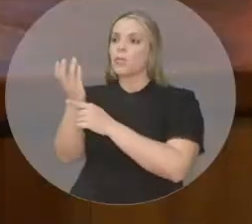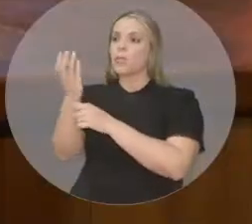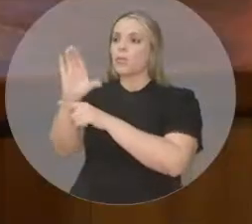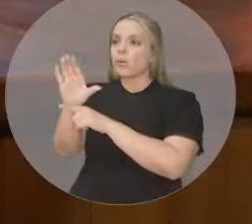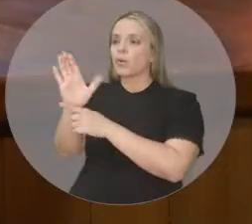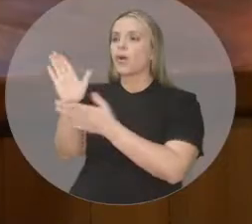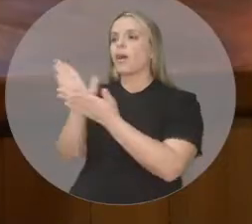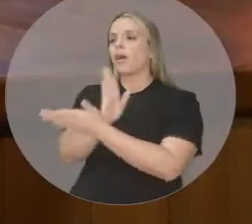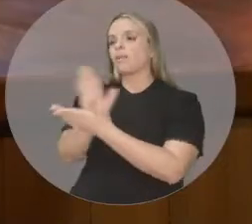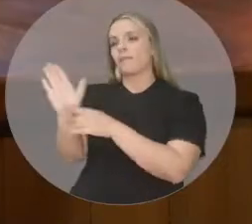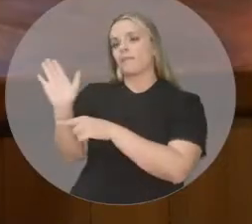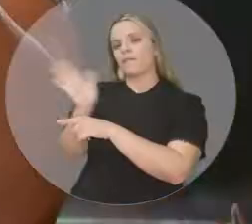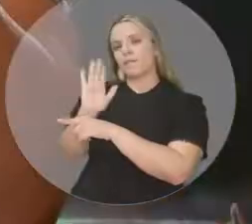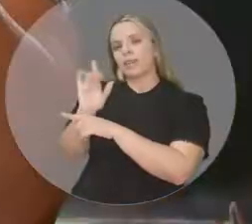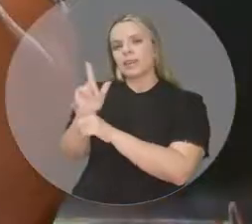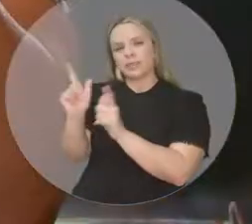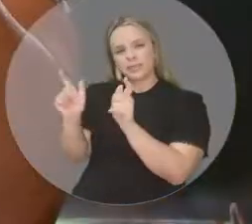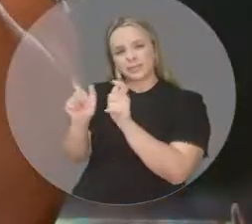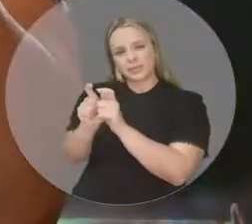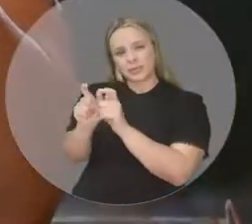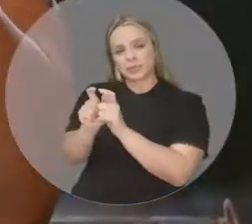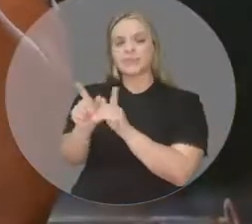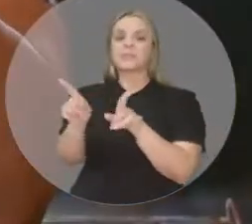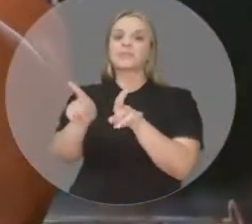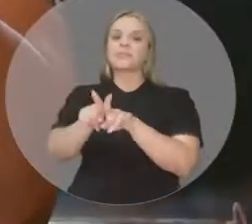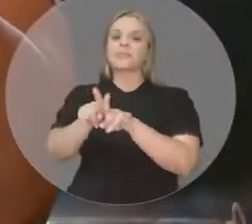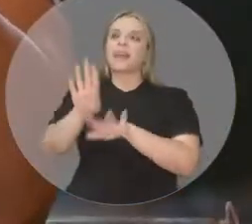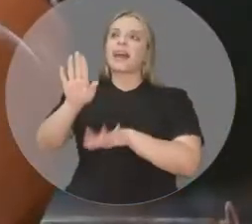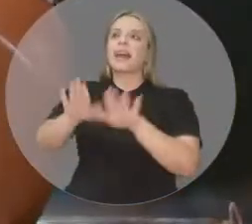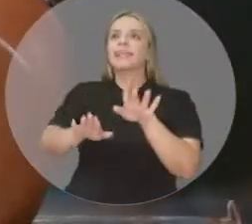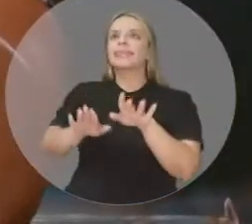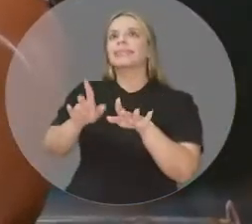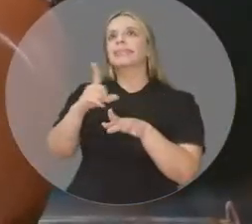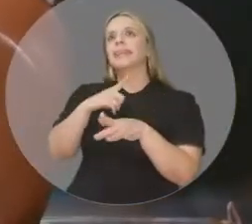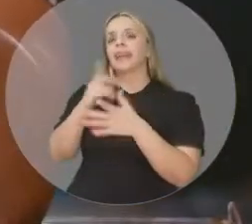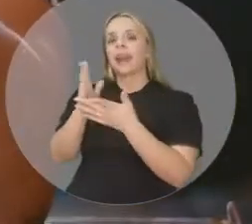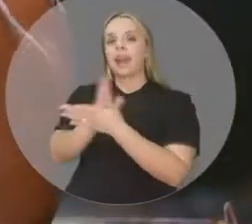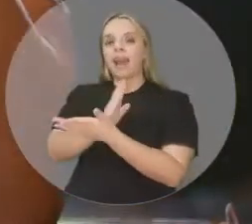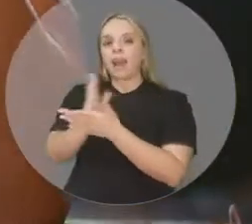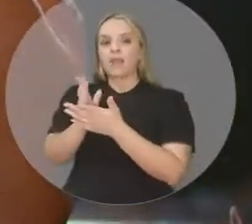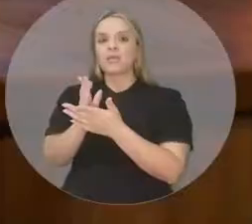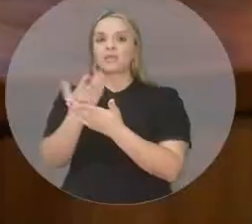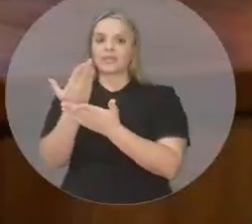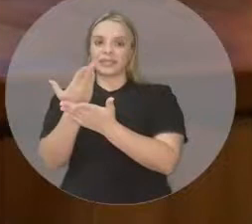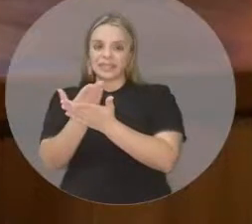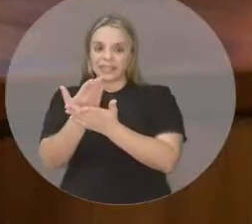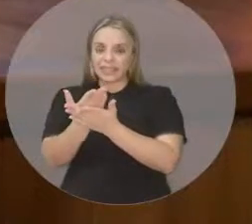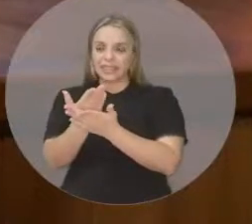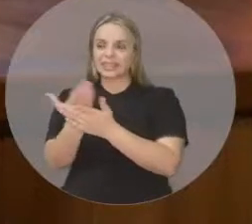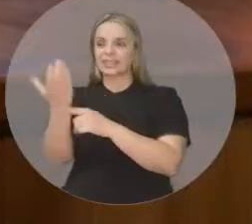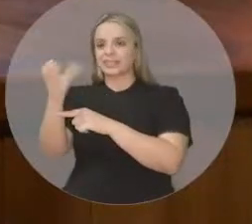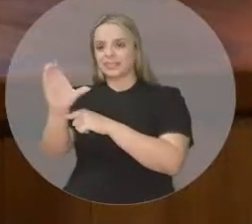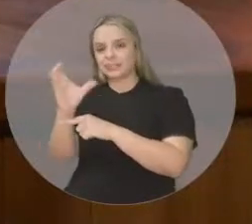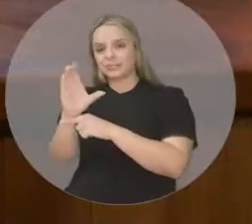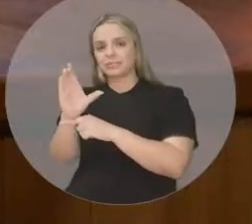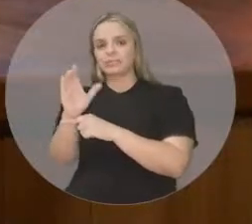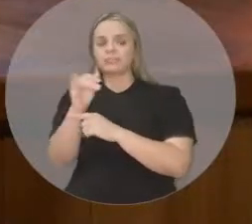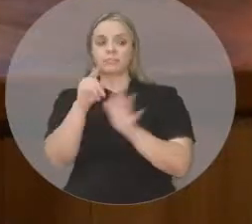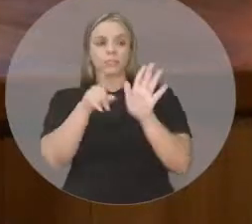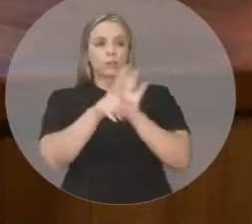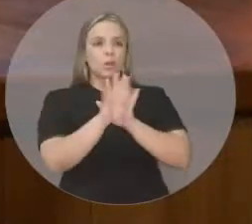a Domingas é uma pessoa fantástica e não, é impossível não se apaixonar por ela. Eu já pedi benção. Pois é, todo mundo chega no